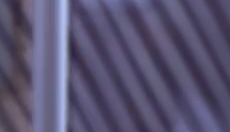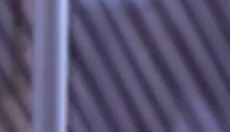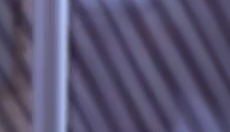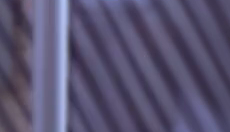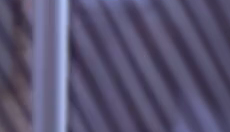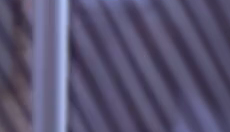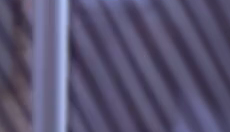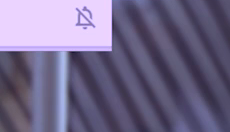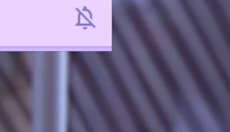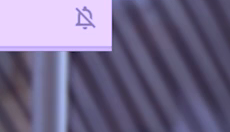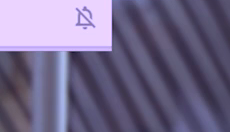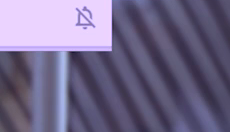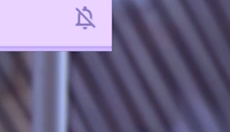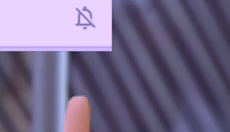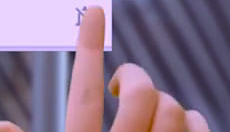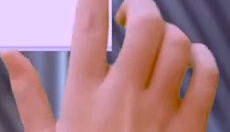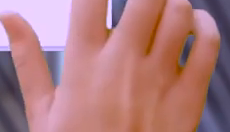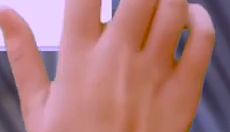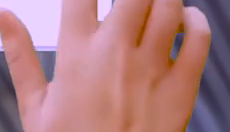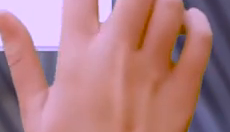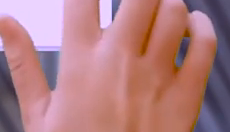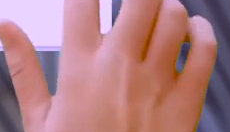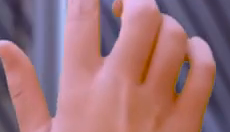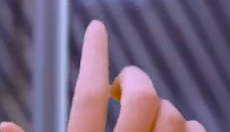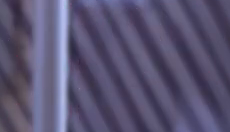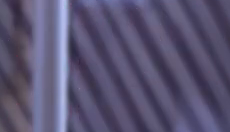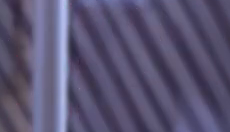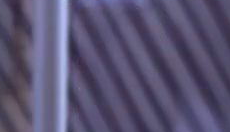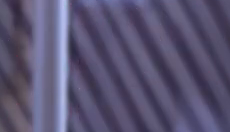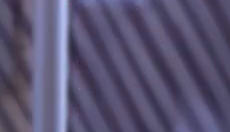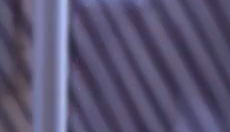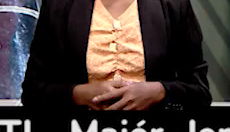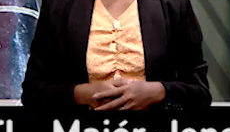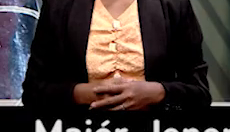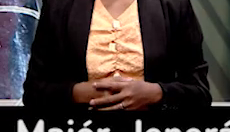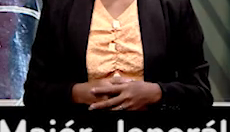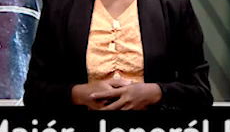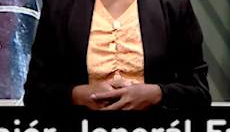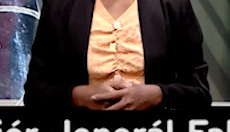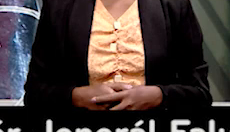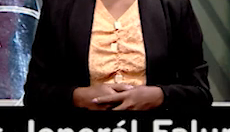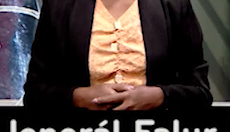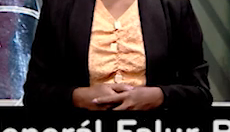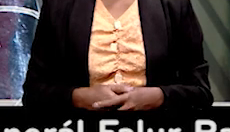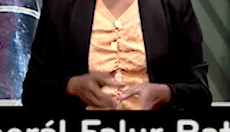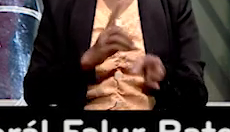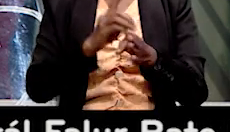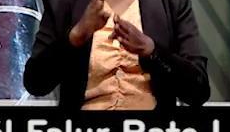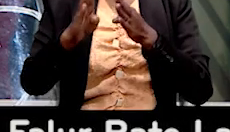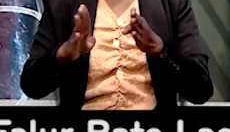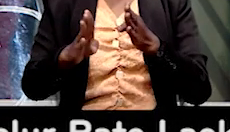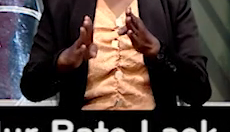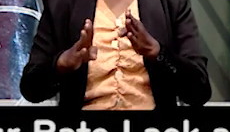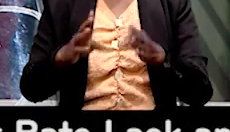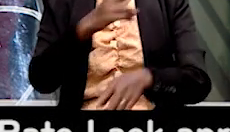no hanehan butang notificação atunune la bele la com informação fon husiami. Diretor Executivo Hospital Nacional